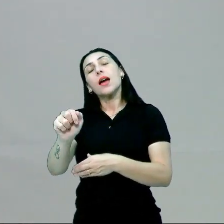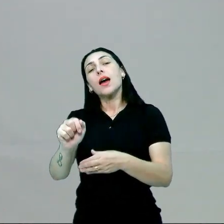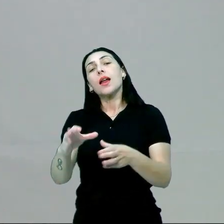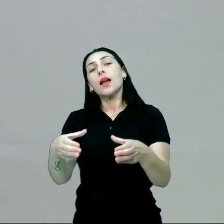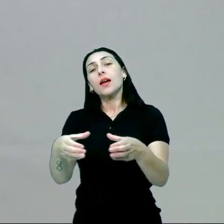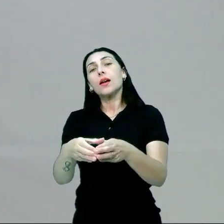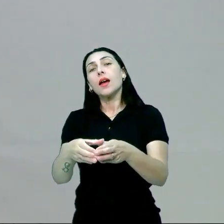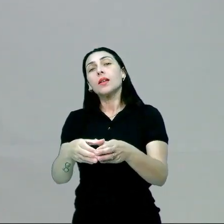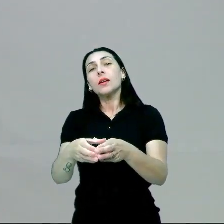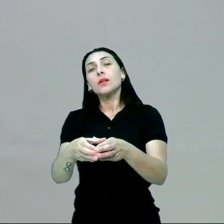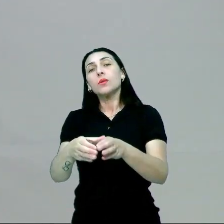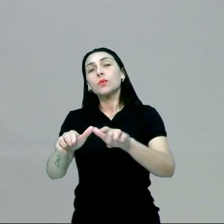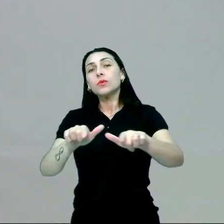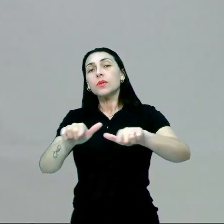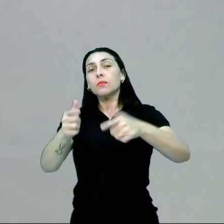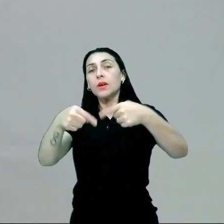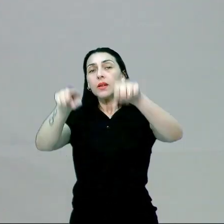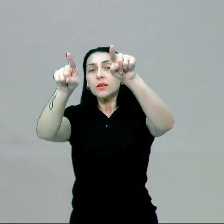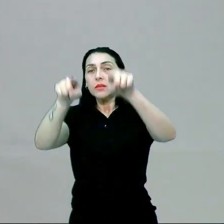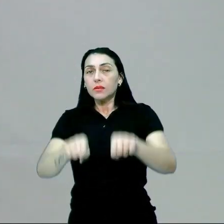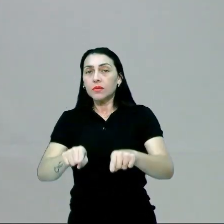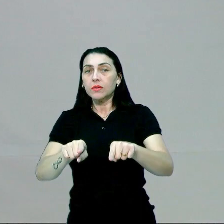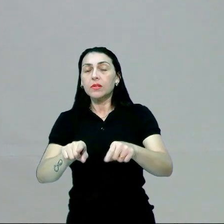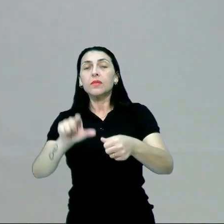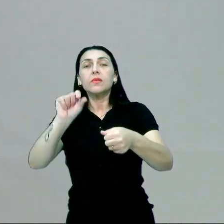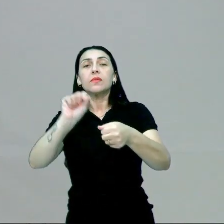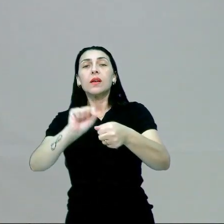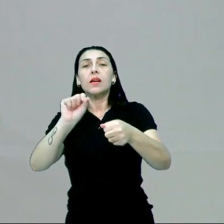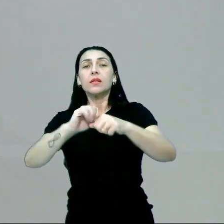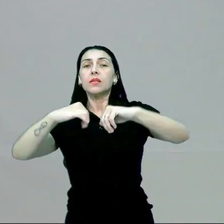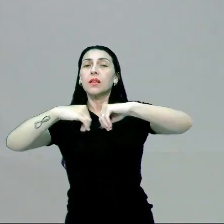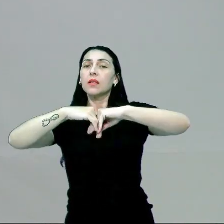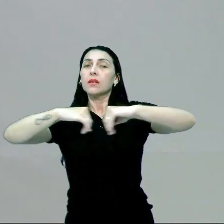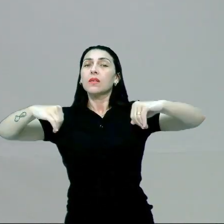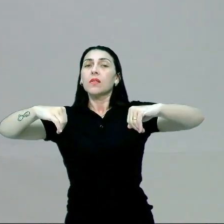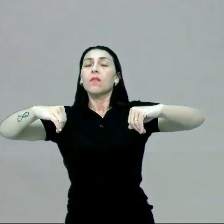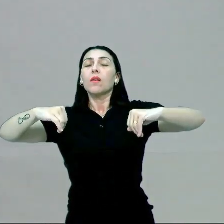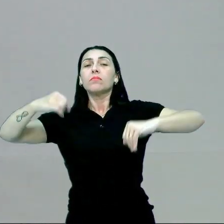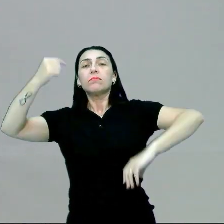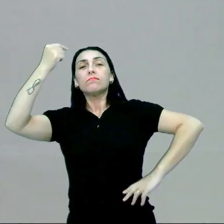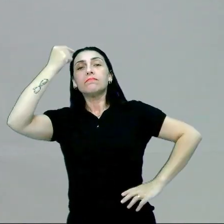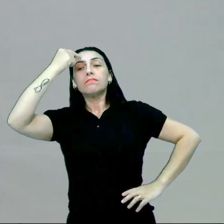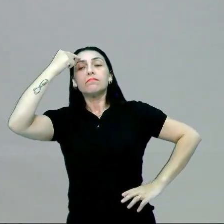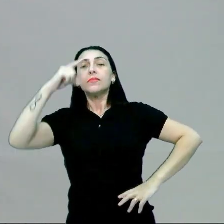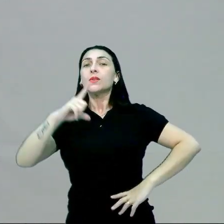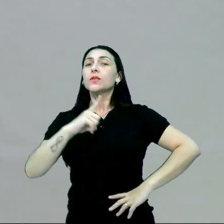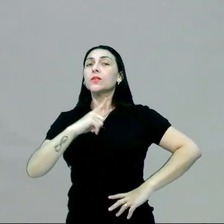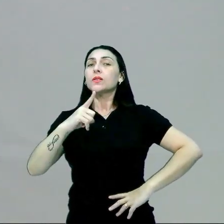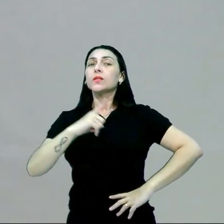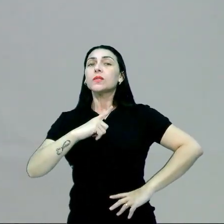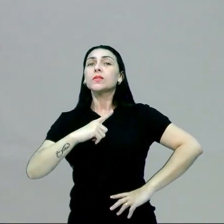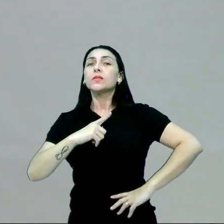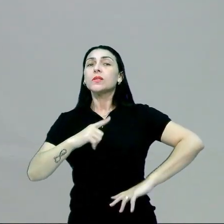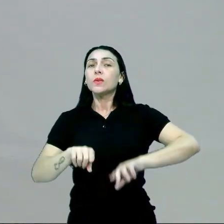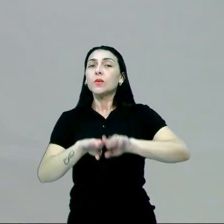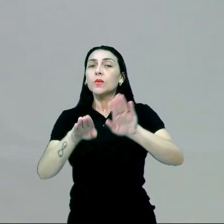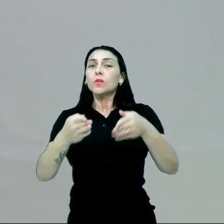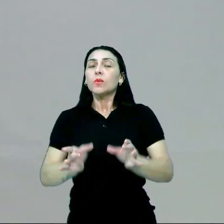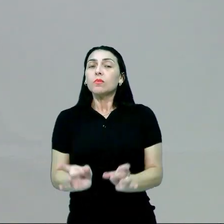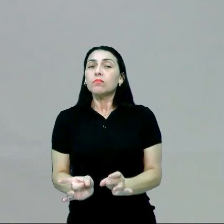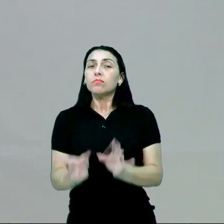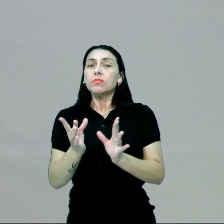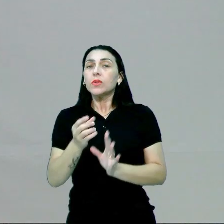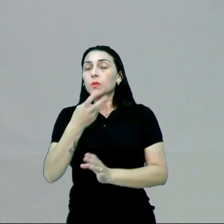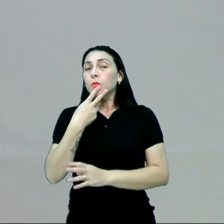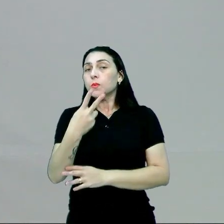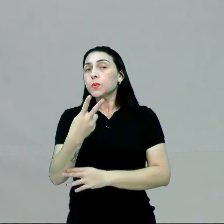dos empregados. Só que, fazendo essa divisão, então vamos supor que eu tenho uma banca de vender cigarro num